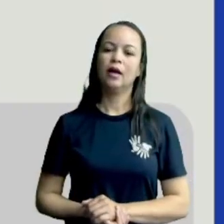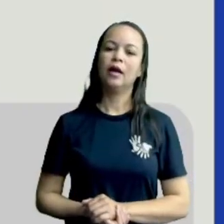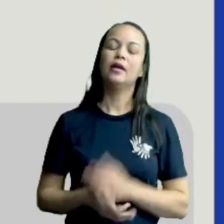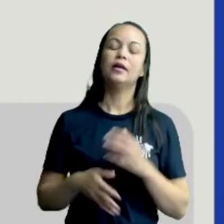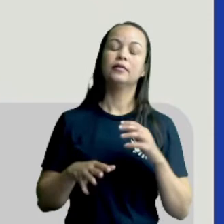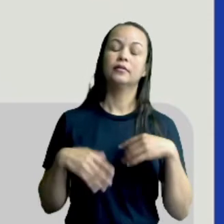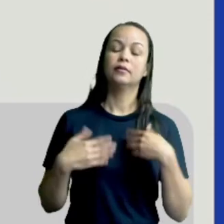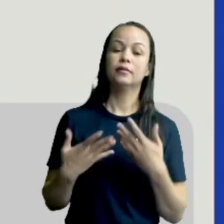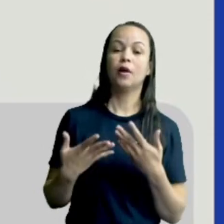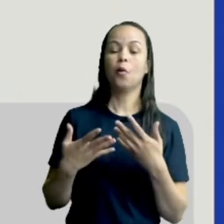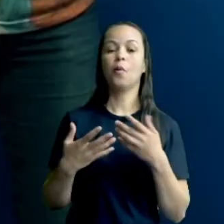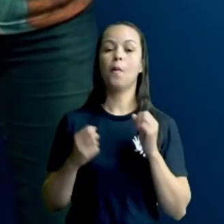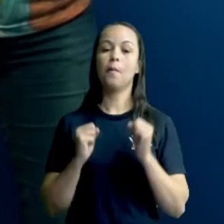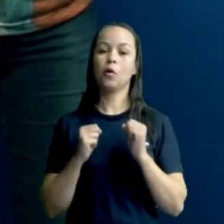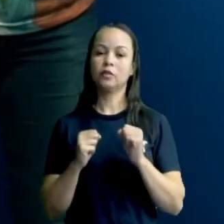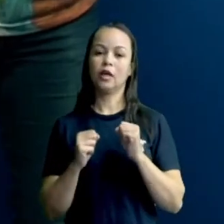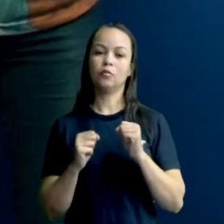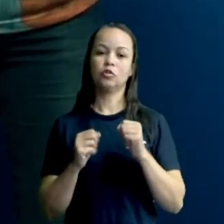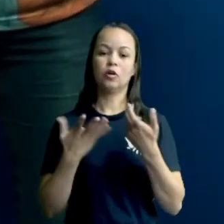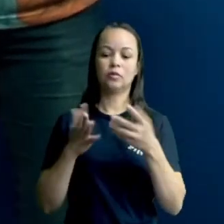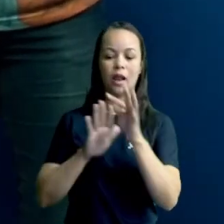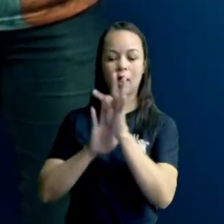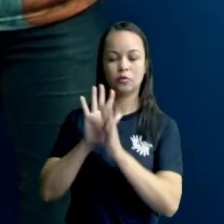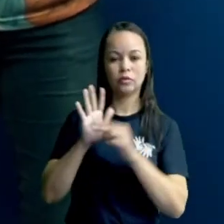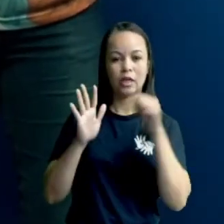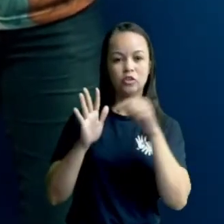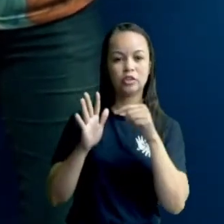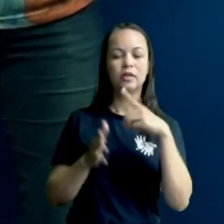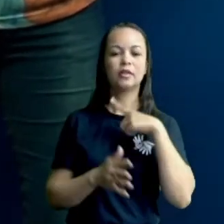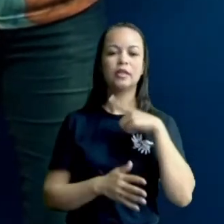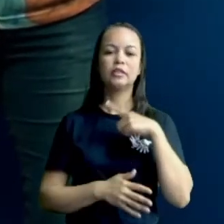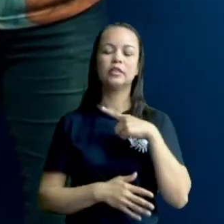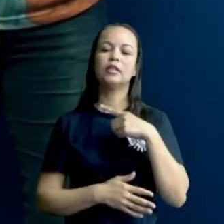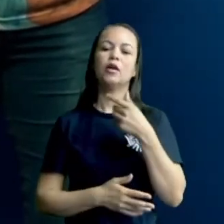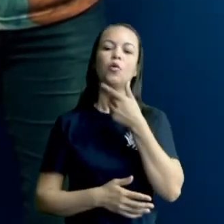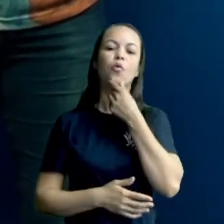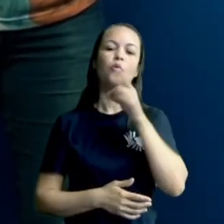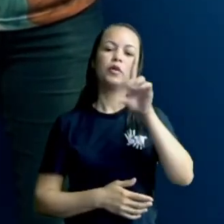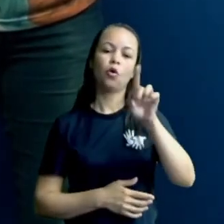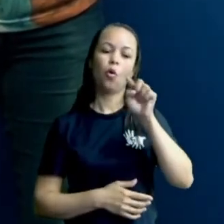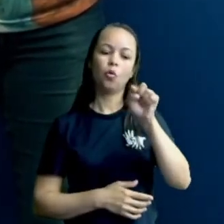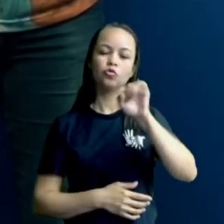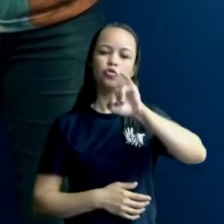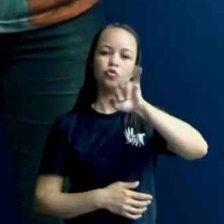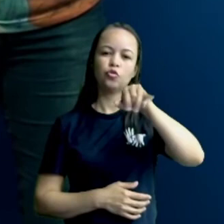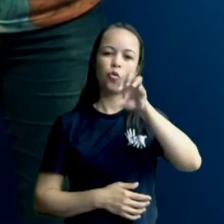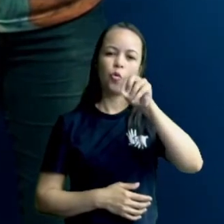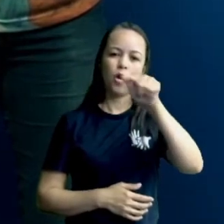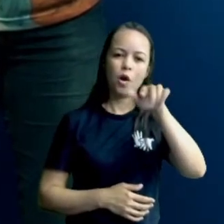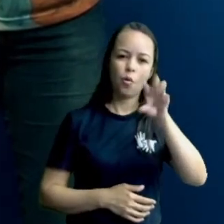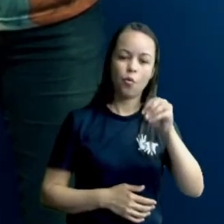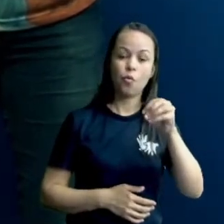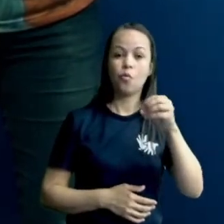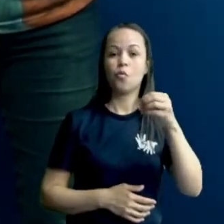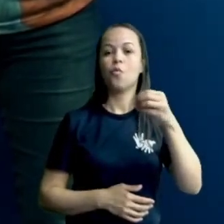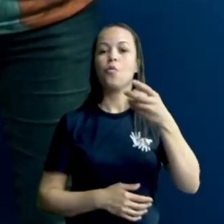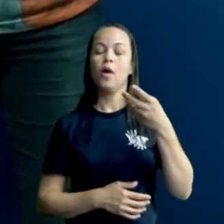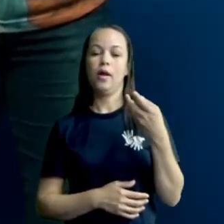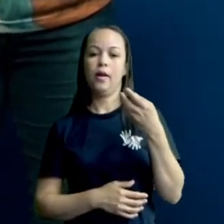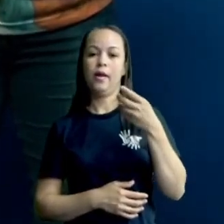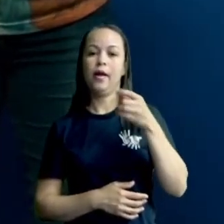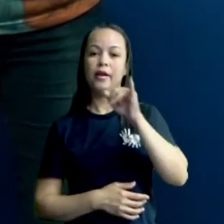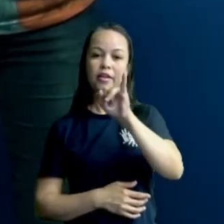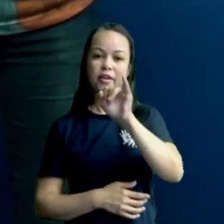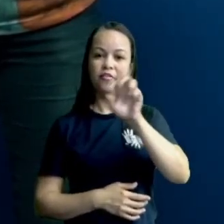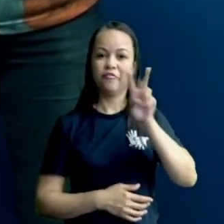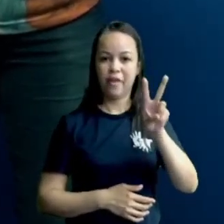no texto que tinha Dom João IV, né? Que lá ele traz essa representação, porque existiam outras pessoas dentro